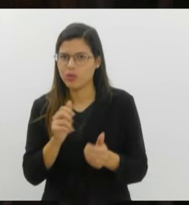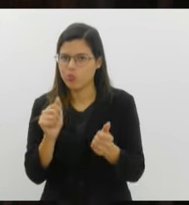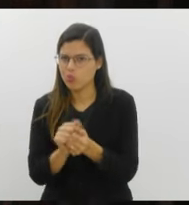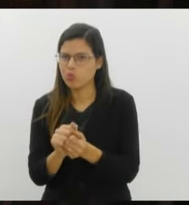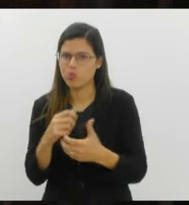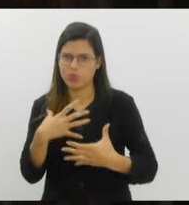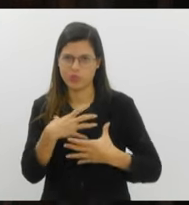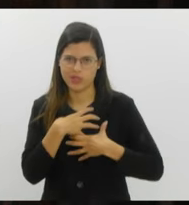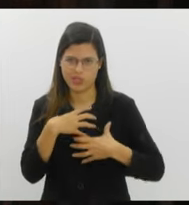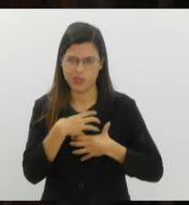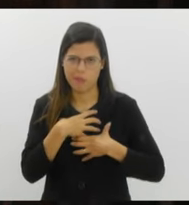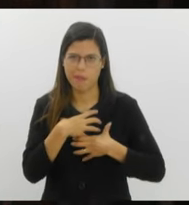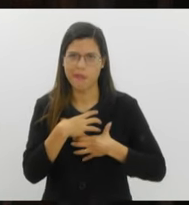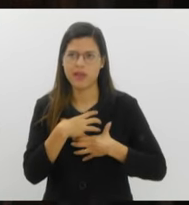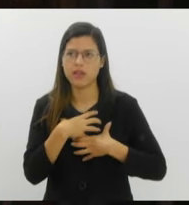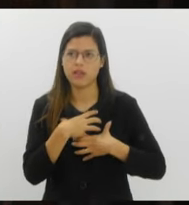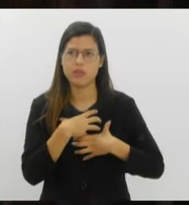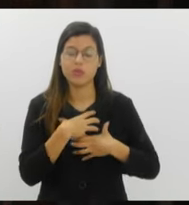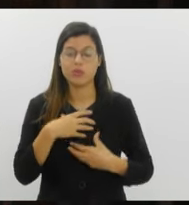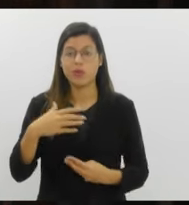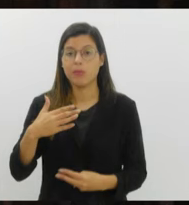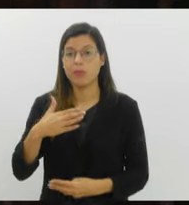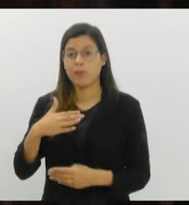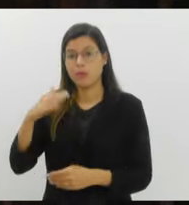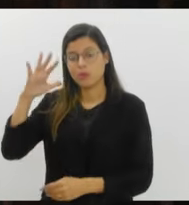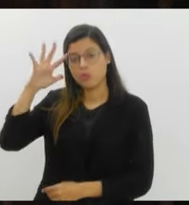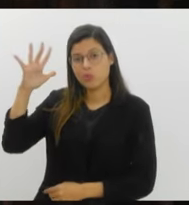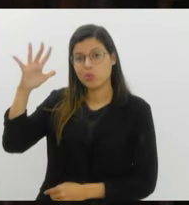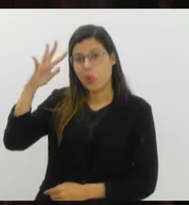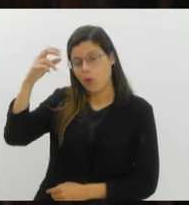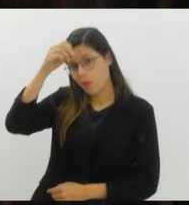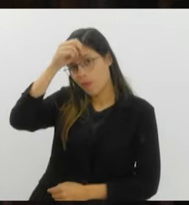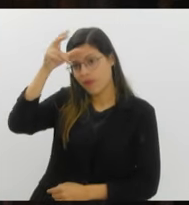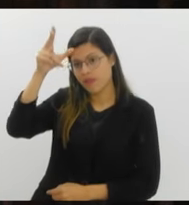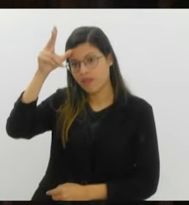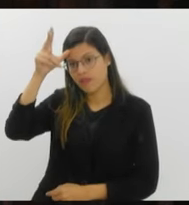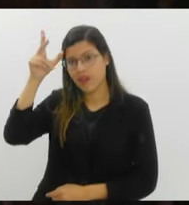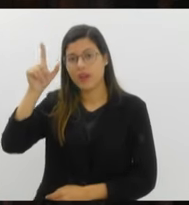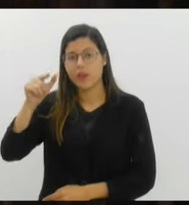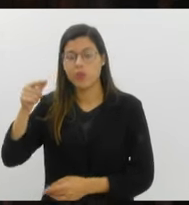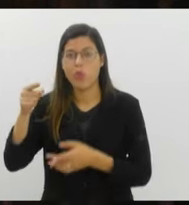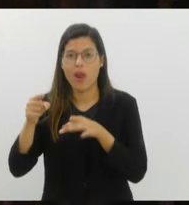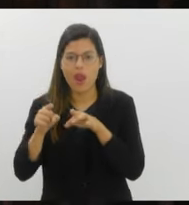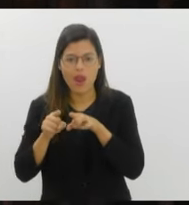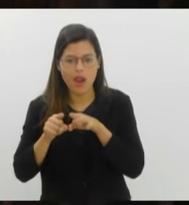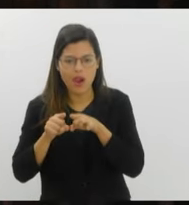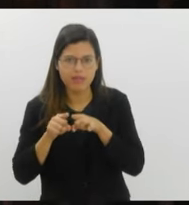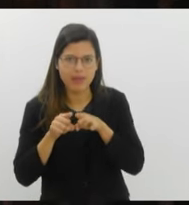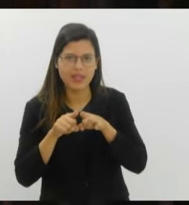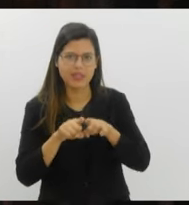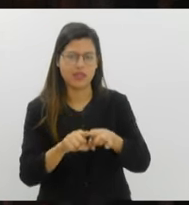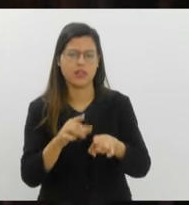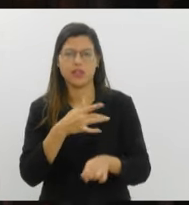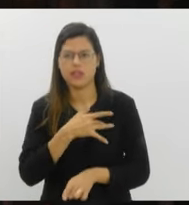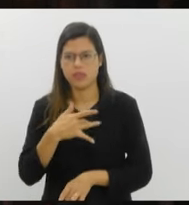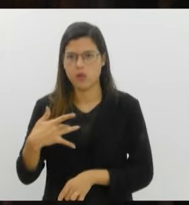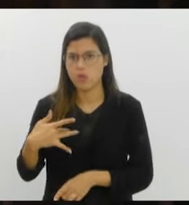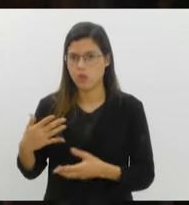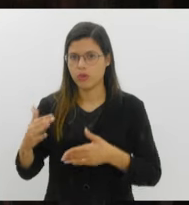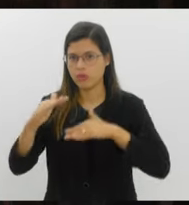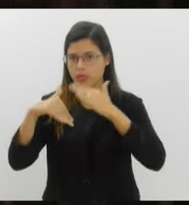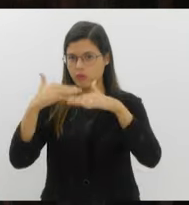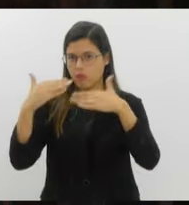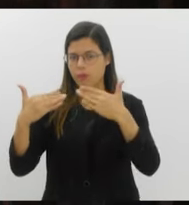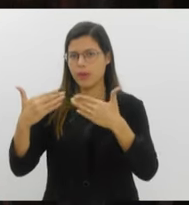levar. Meu maior sonho de como prefeito era fortalecer consórcio municipal de saúde e desenvolvimento para nossas